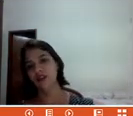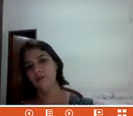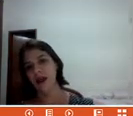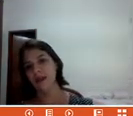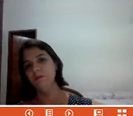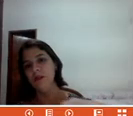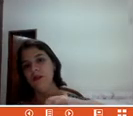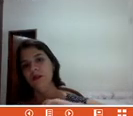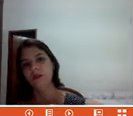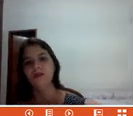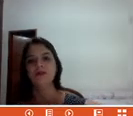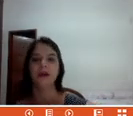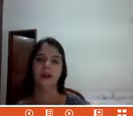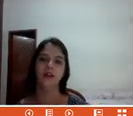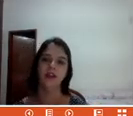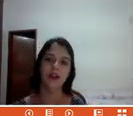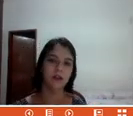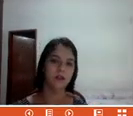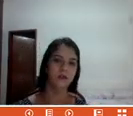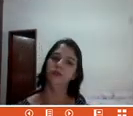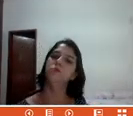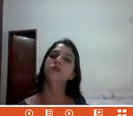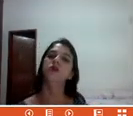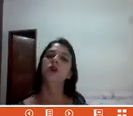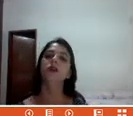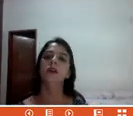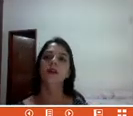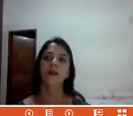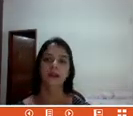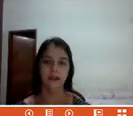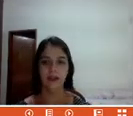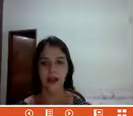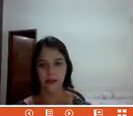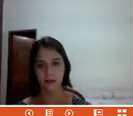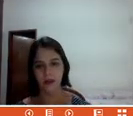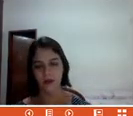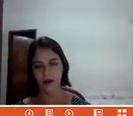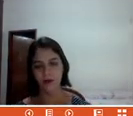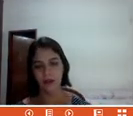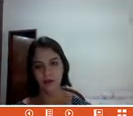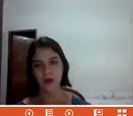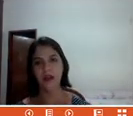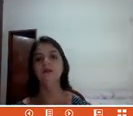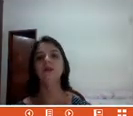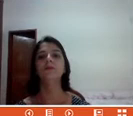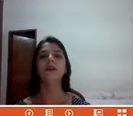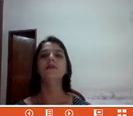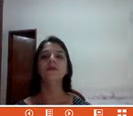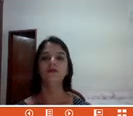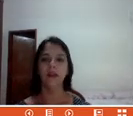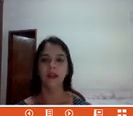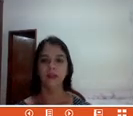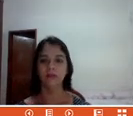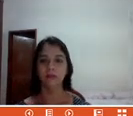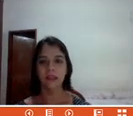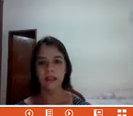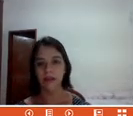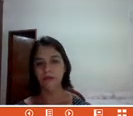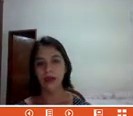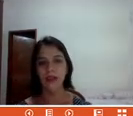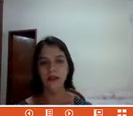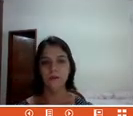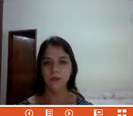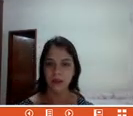vai se chamar aipim, em outros macaxeira, em outros mandioca. Se trata da mesma coisa, porém com denominações diferentes.